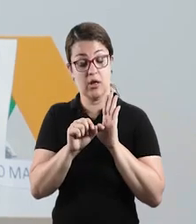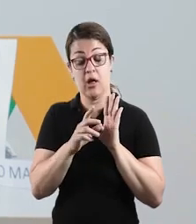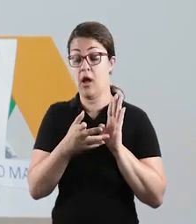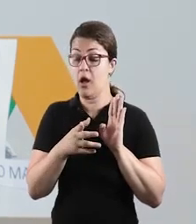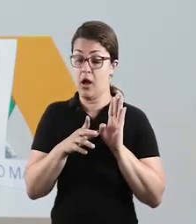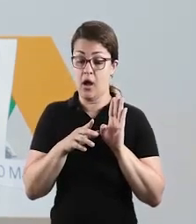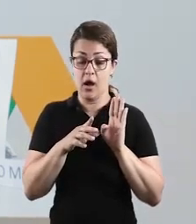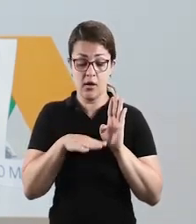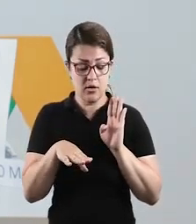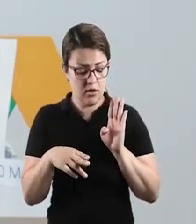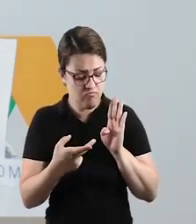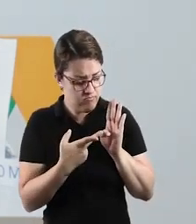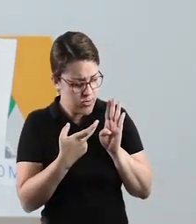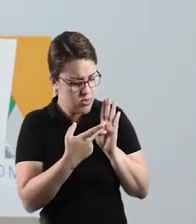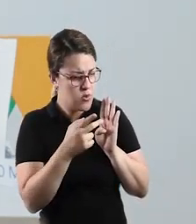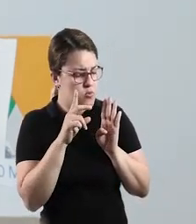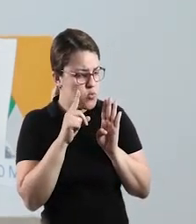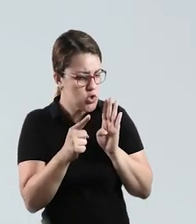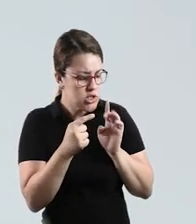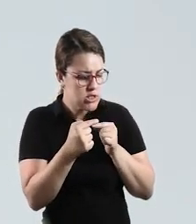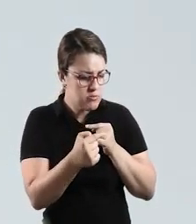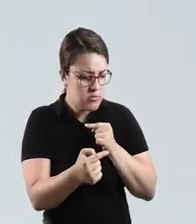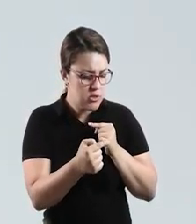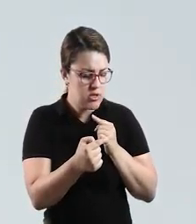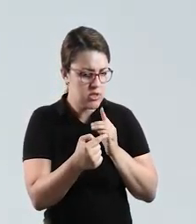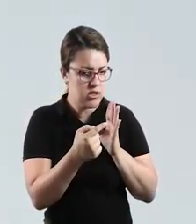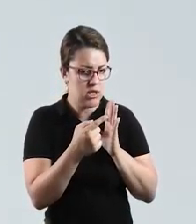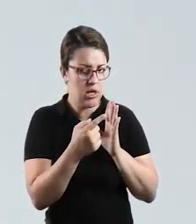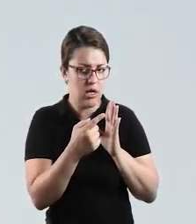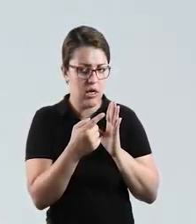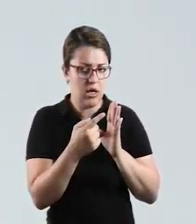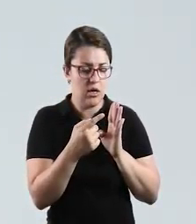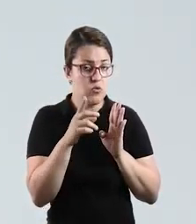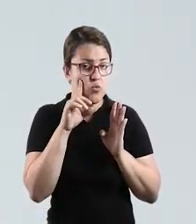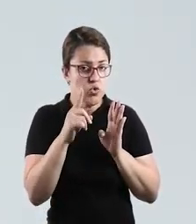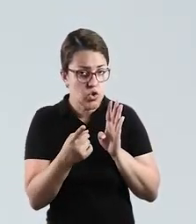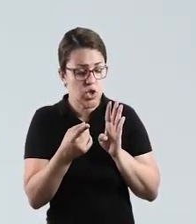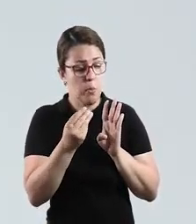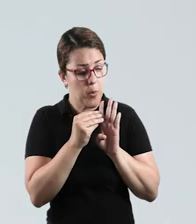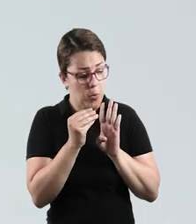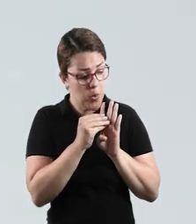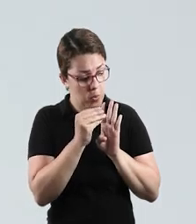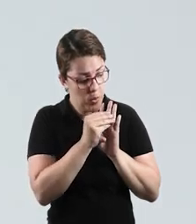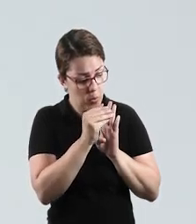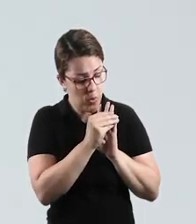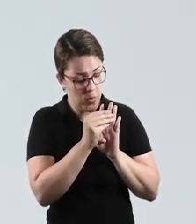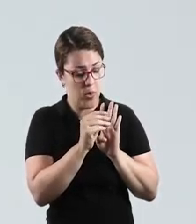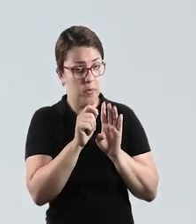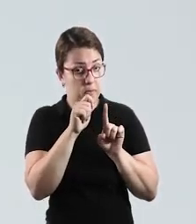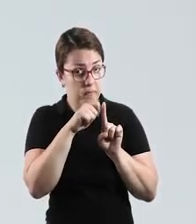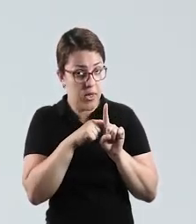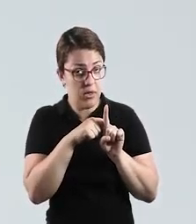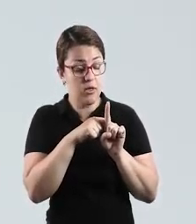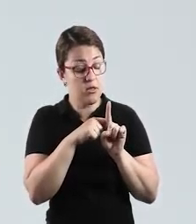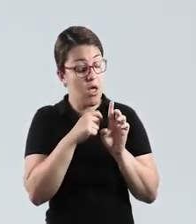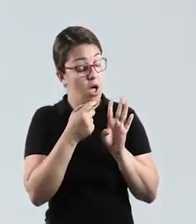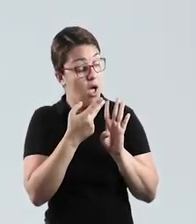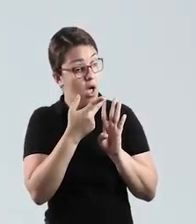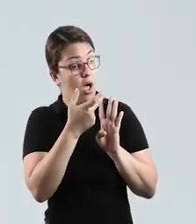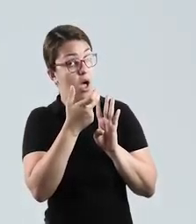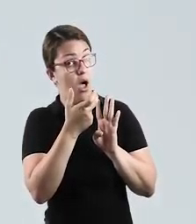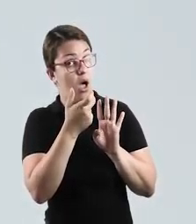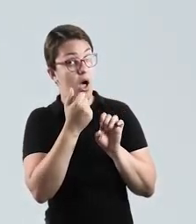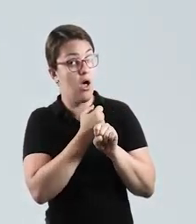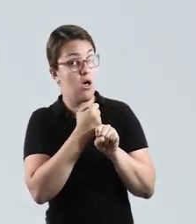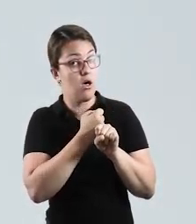e relacionem os dias da semana, as semanas, né? O mês e o ano,